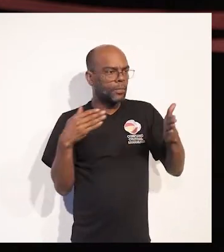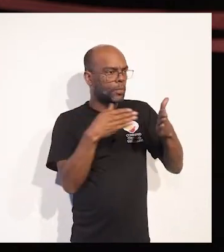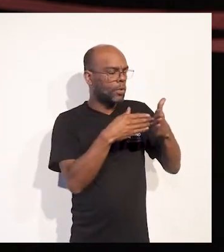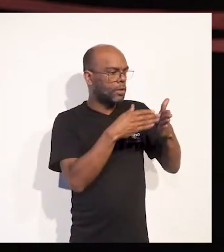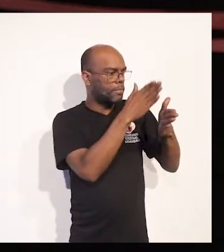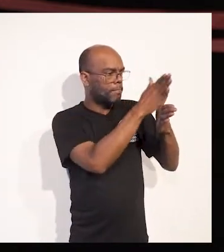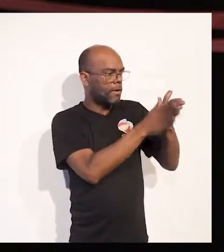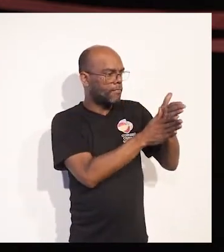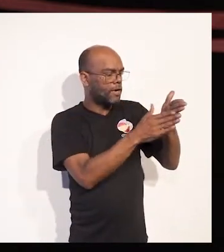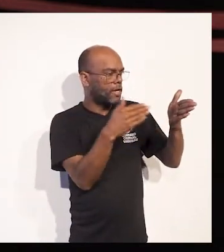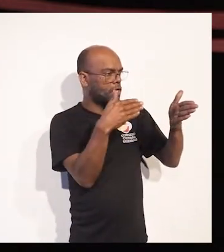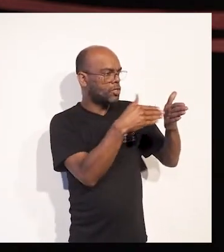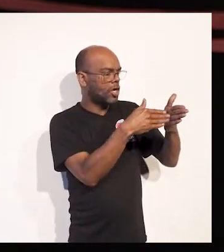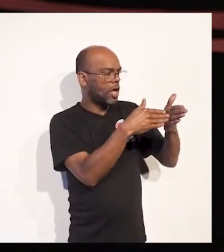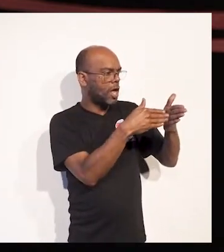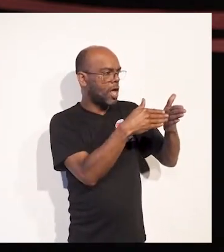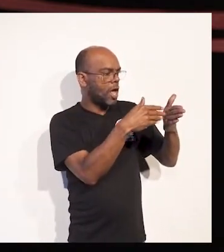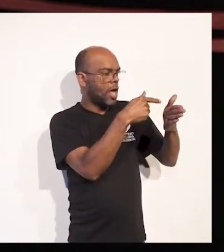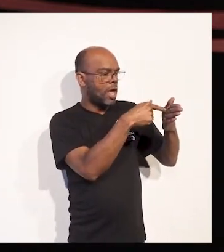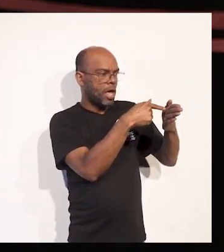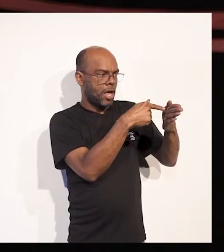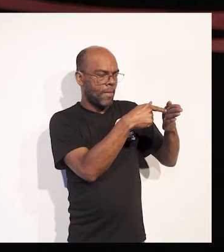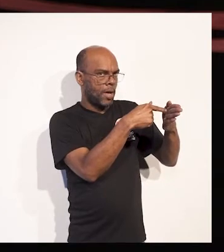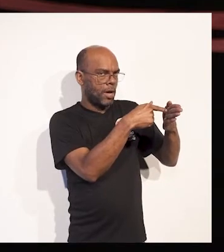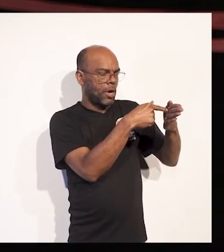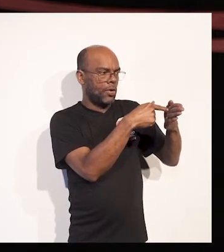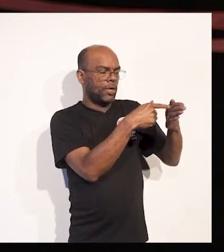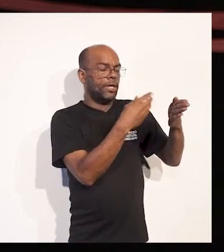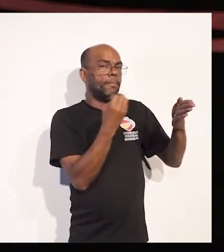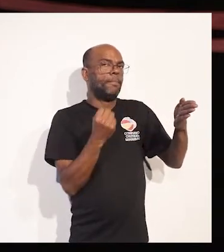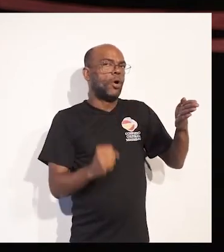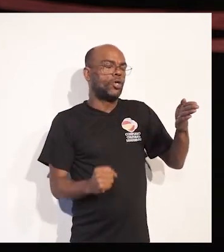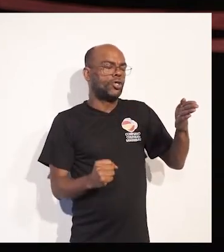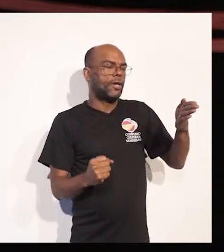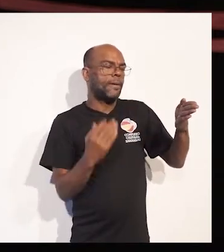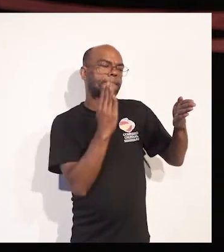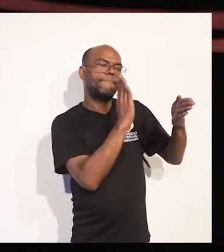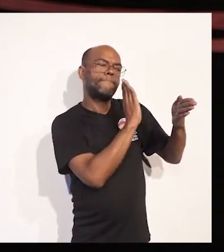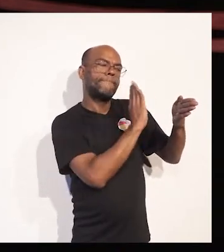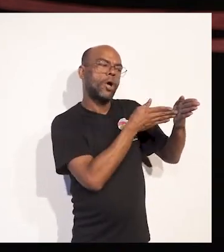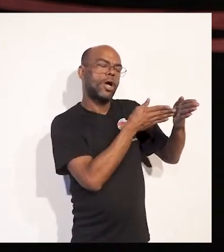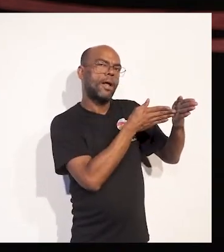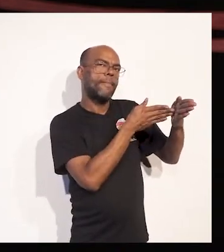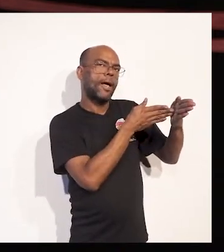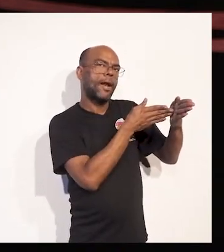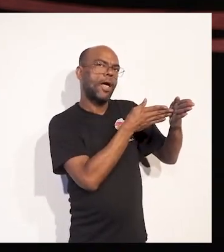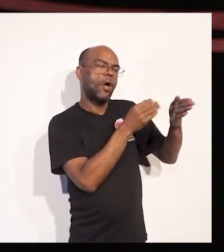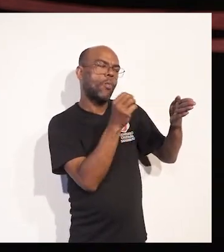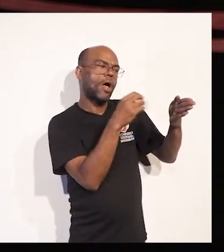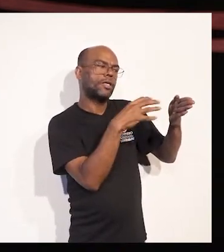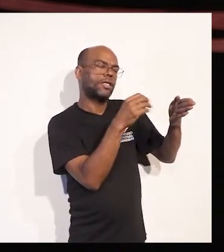frente, esse material aqui ele tem a capacidade de bloquear algumas